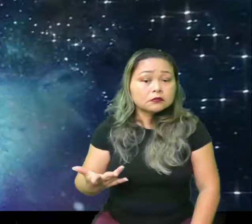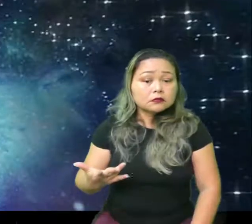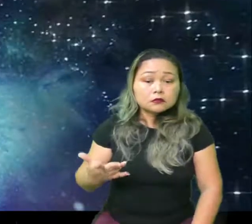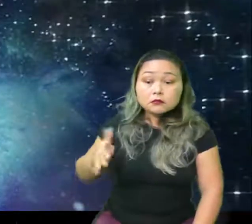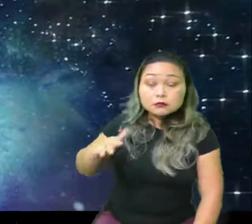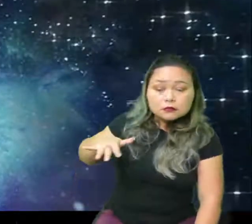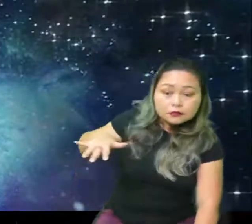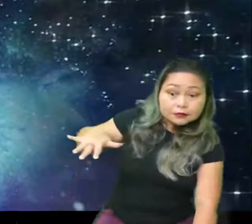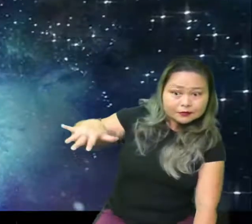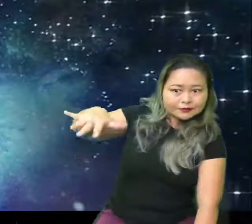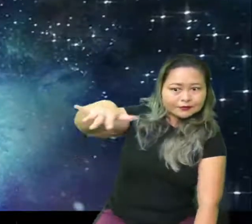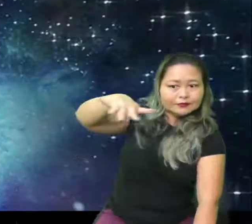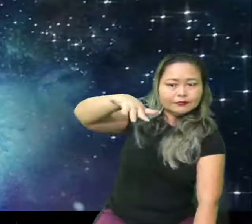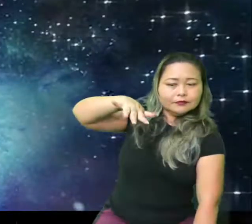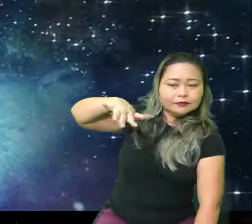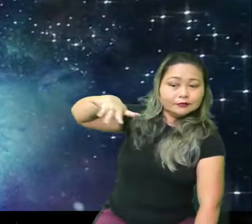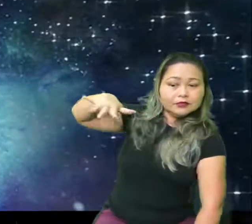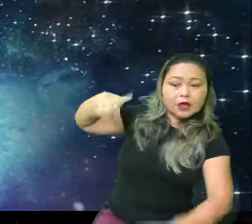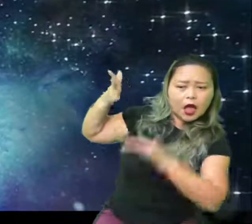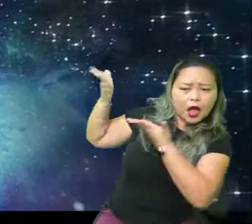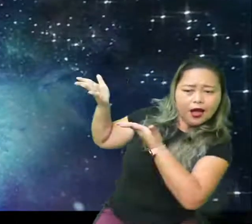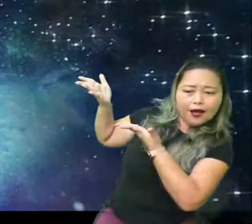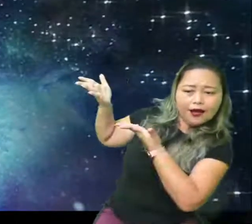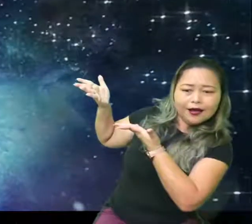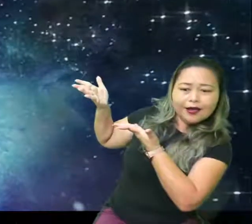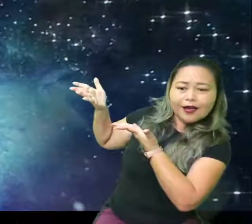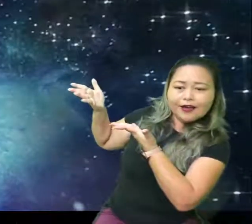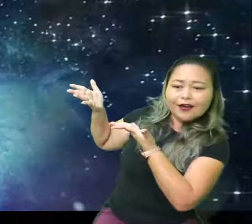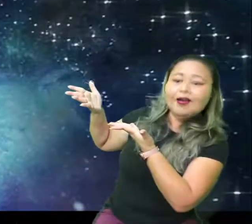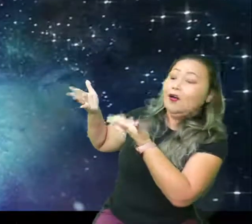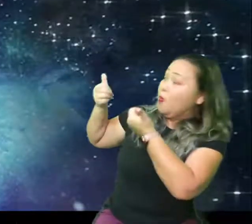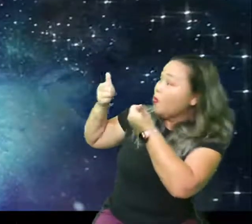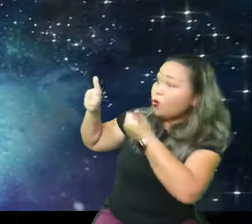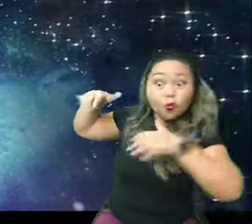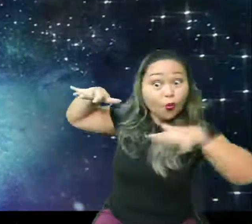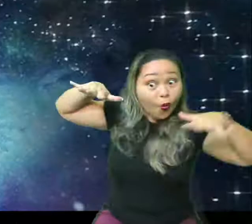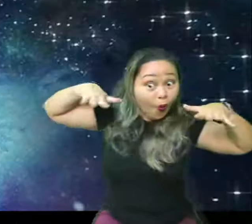Passando para essa segunda etapa aqui. Olha só nós, né, professora Adelina? Estamos